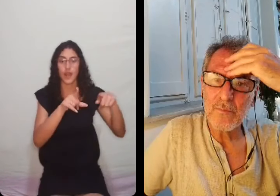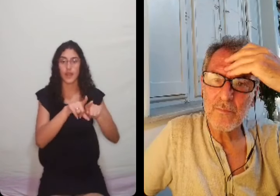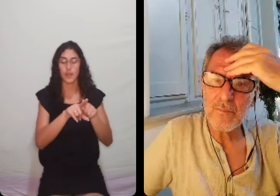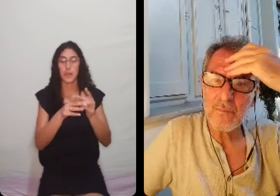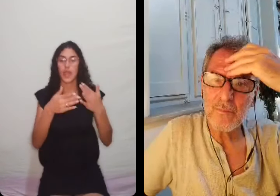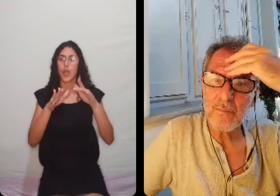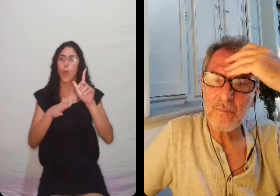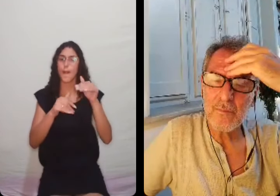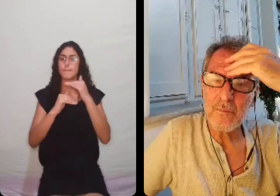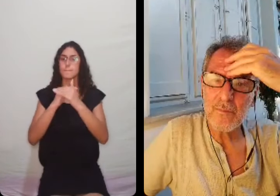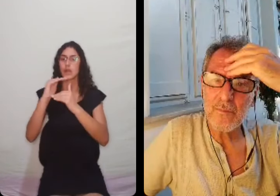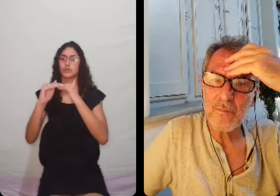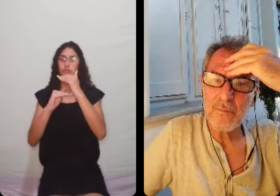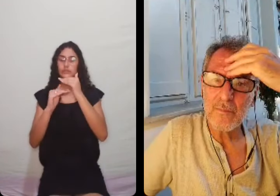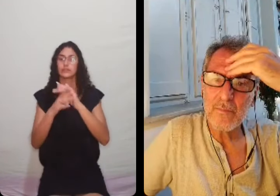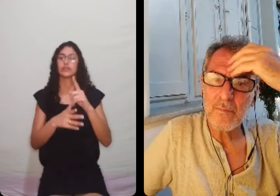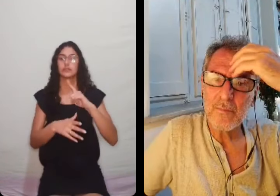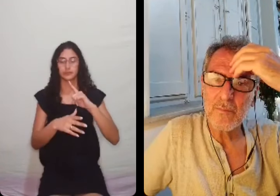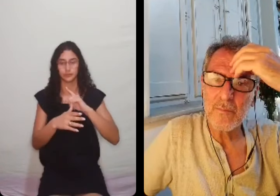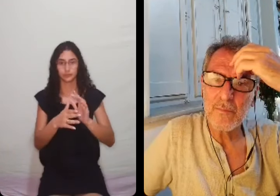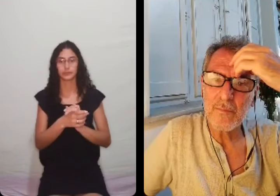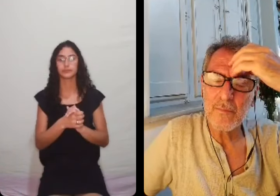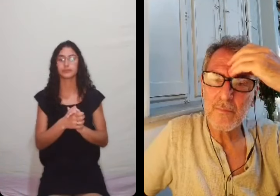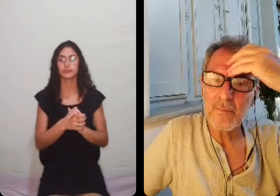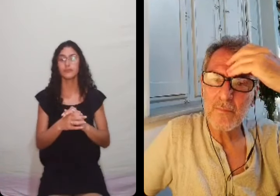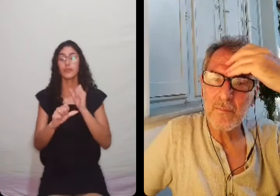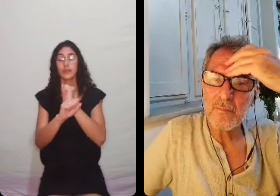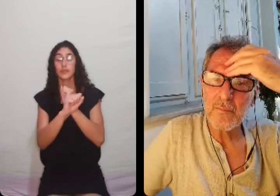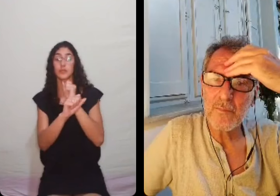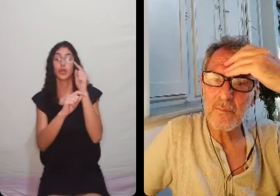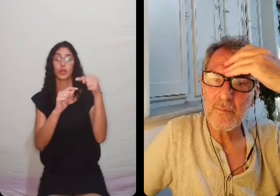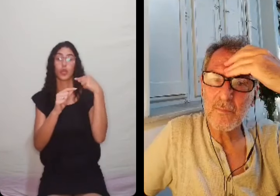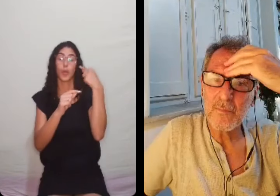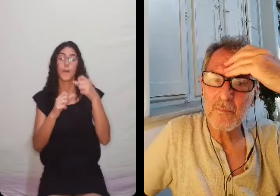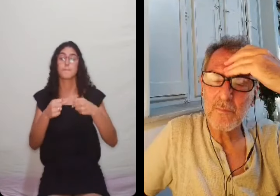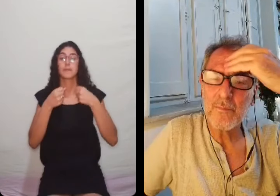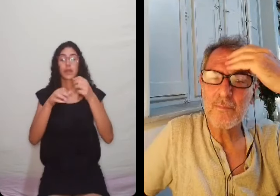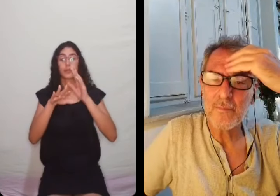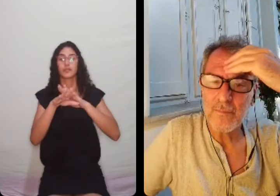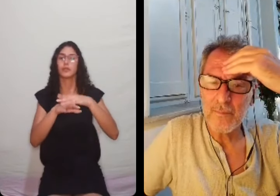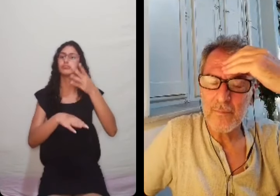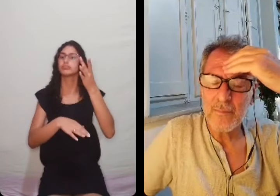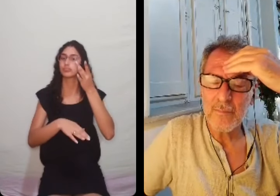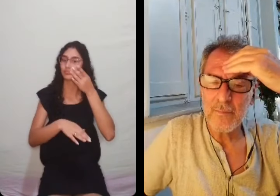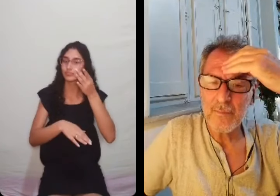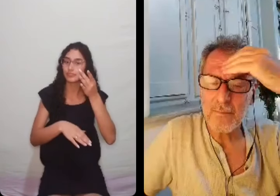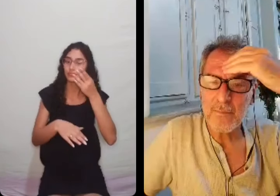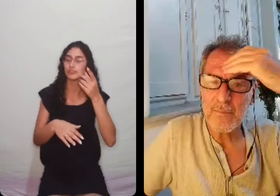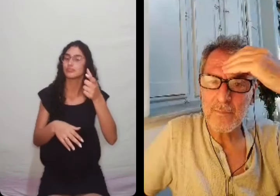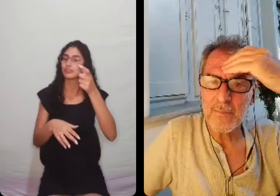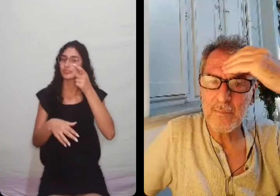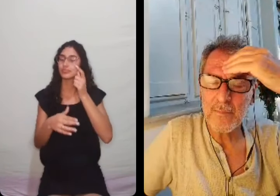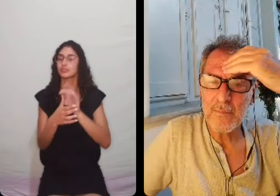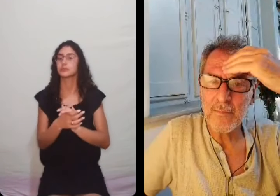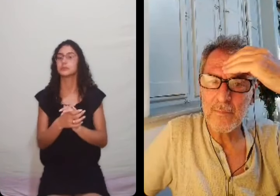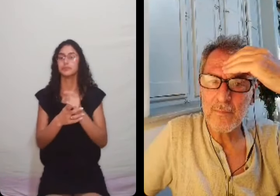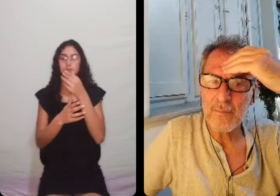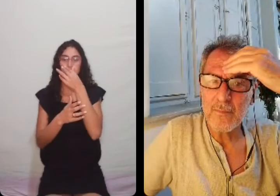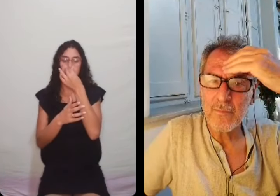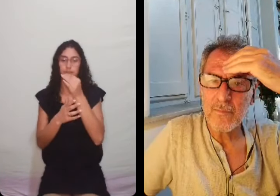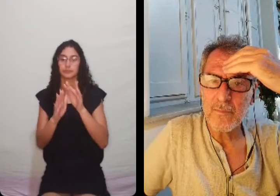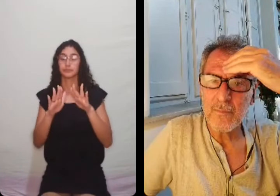cênica, de fato. E espero que, em breve, possamos ver ao vivo, presencial. E aí,